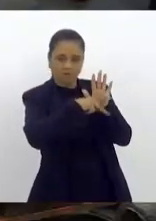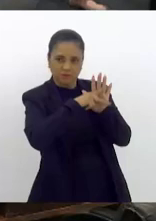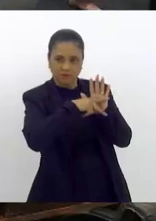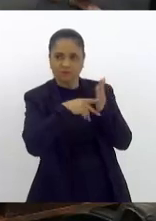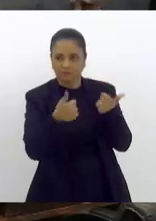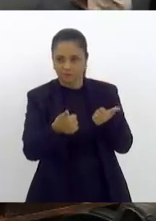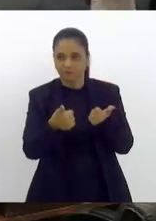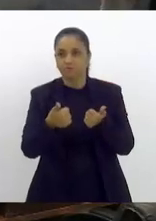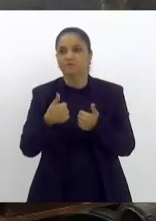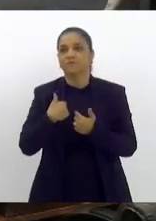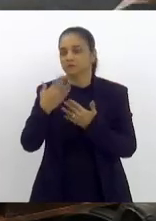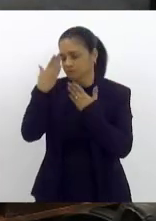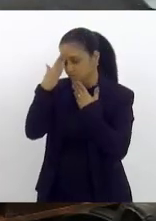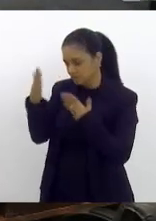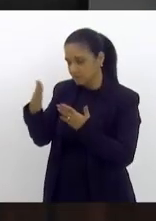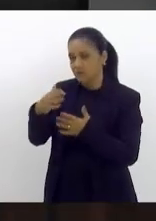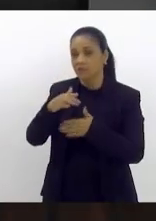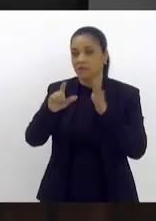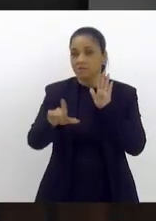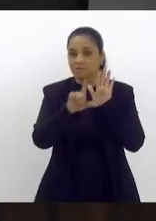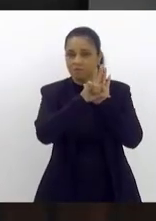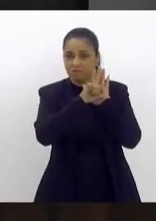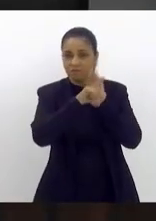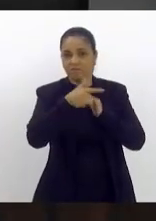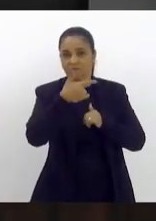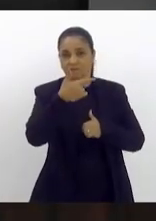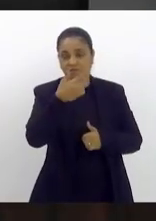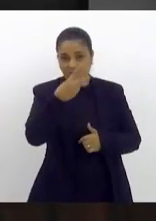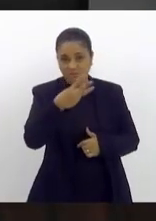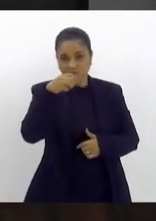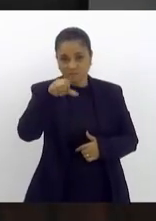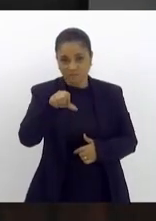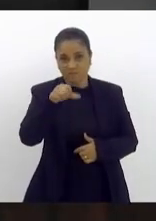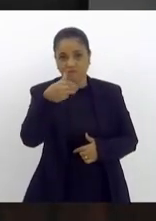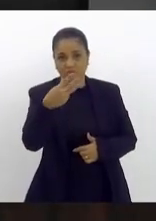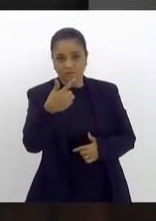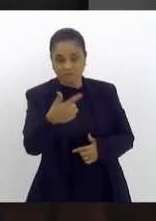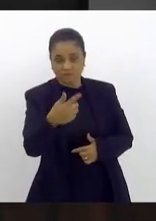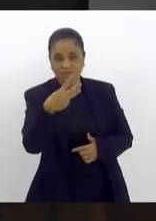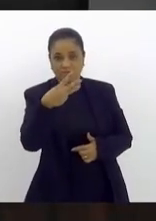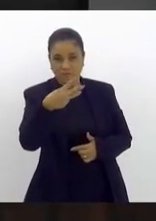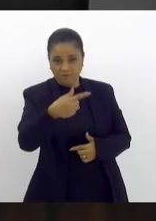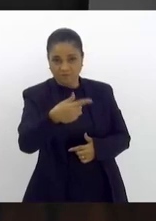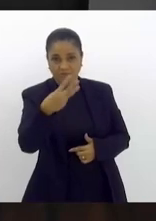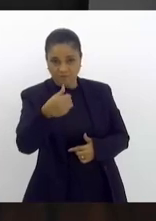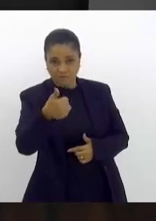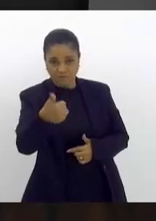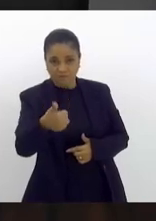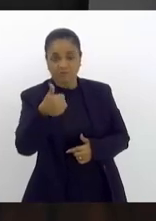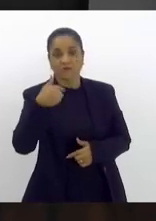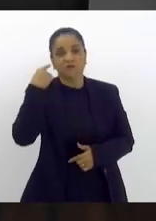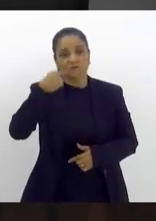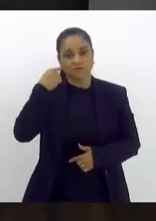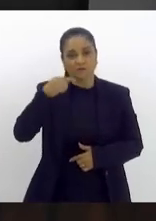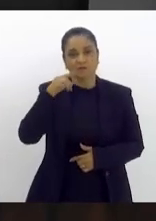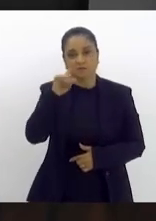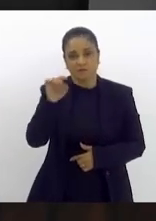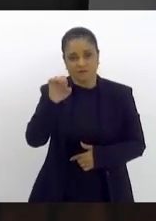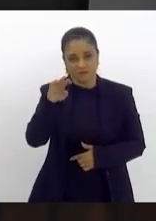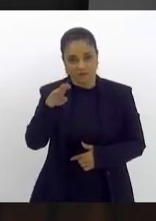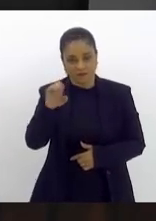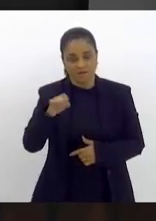querida. Anuncio o projeto de lei número 3917, de 21, de autoria do deputado Renato Zaca, que altera o anexo da lei estadual